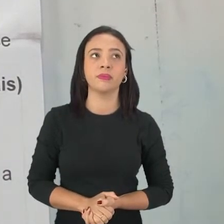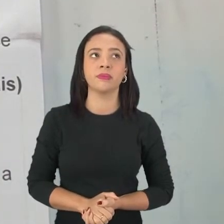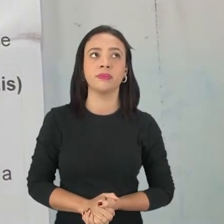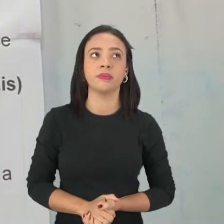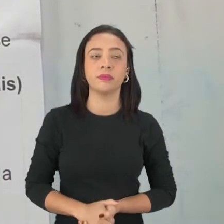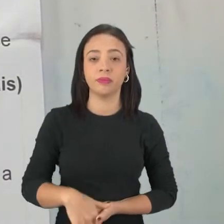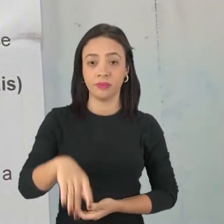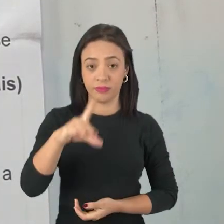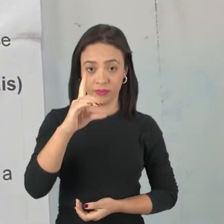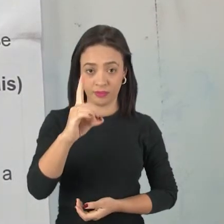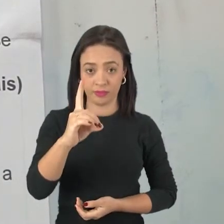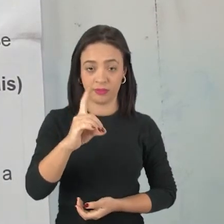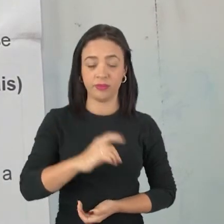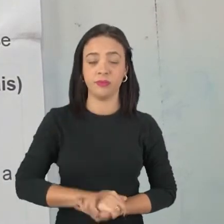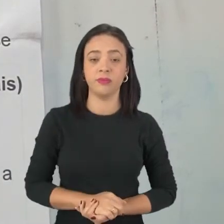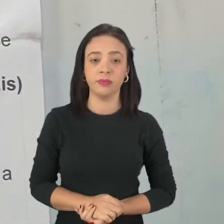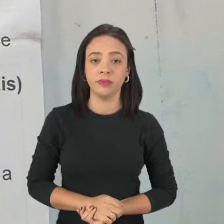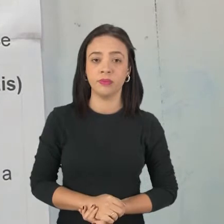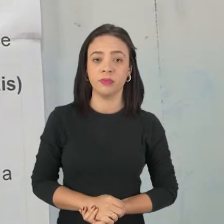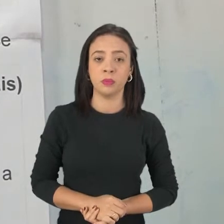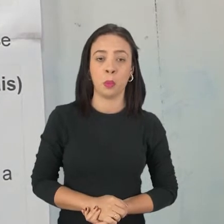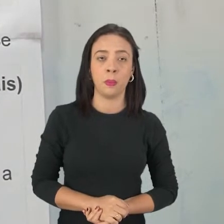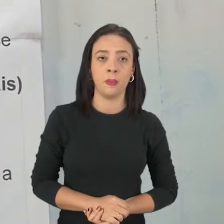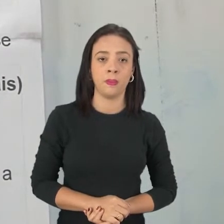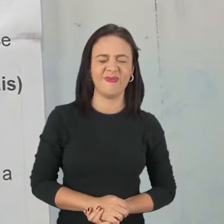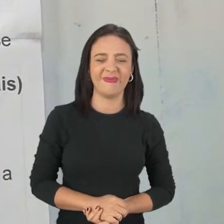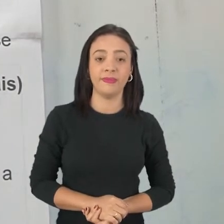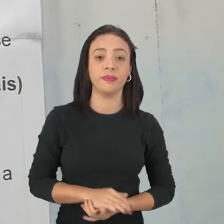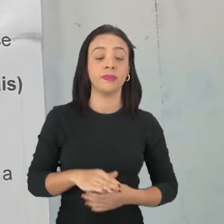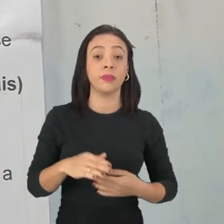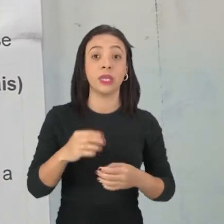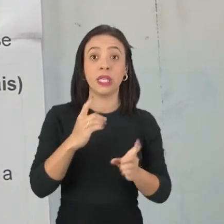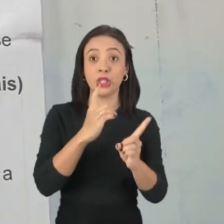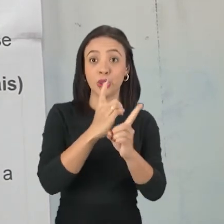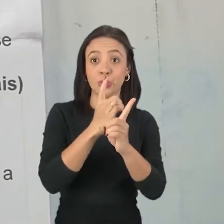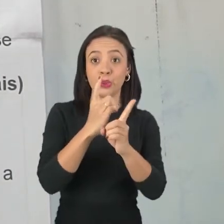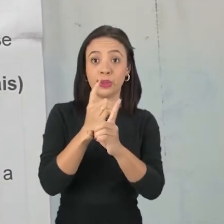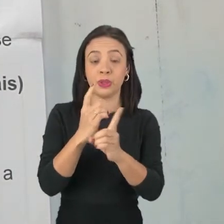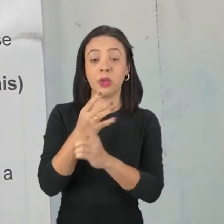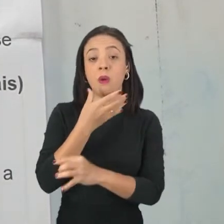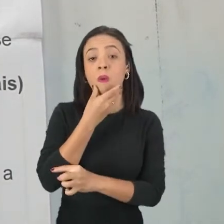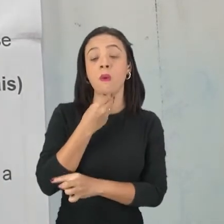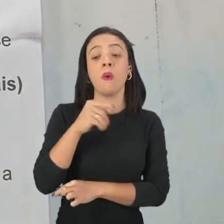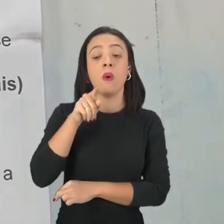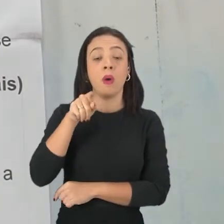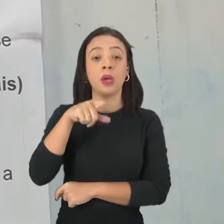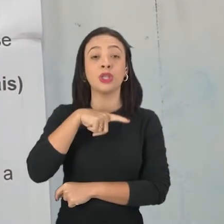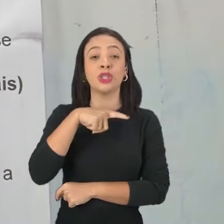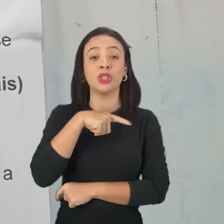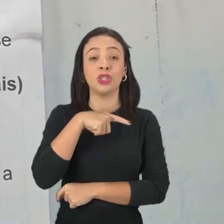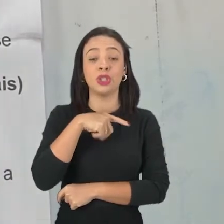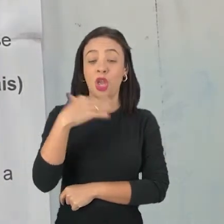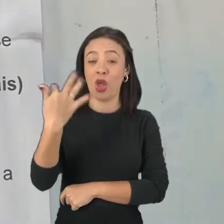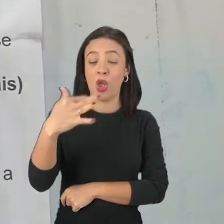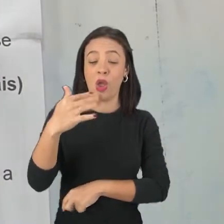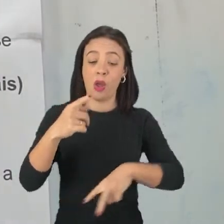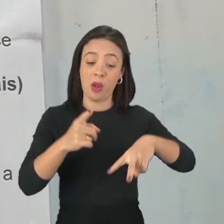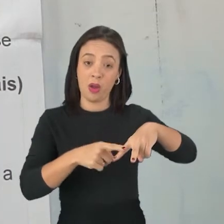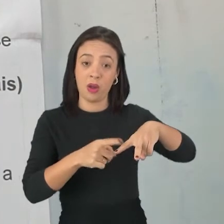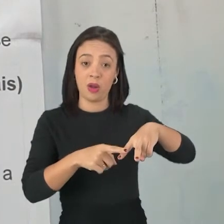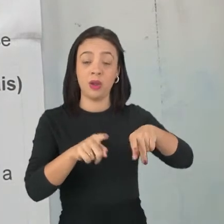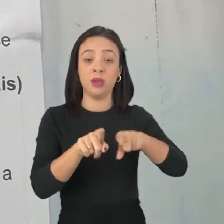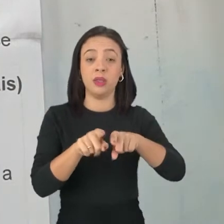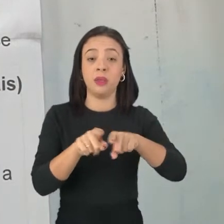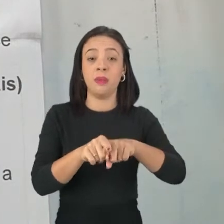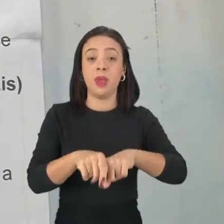concordância como sua letra de quando foi encontrado ele apresentava os feridos a perna